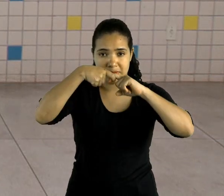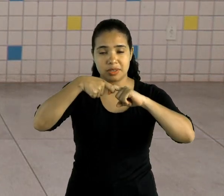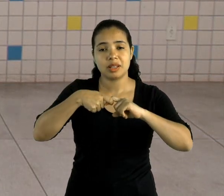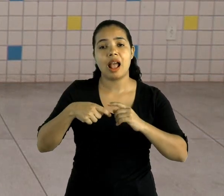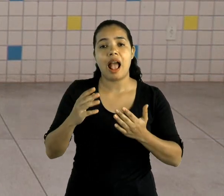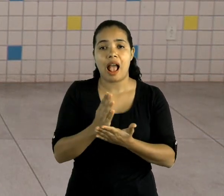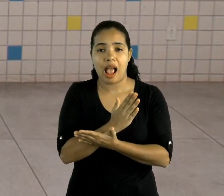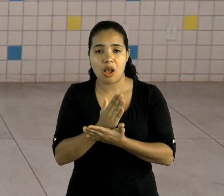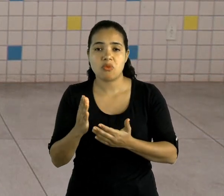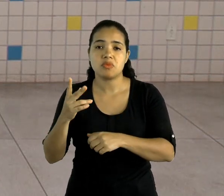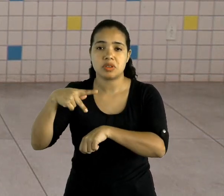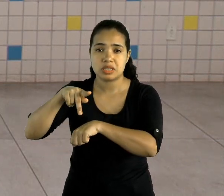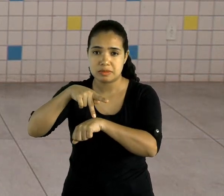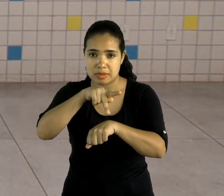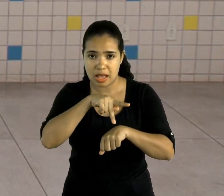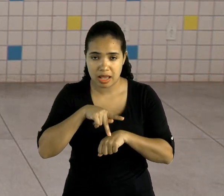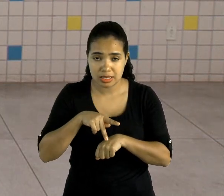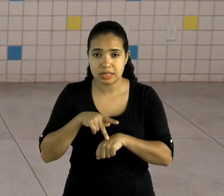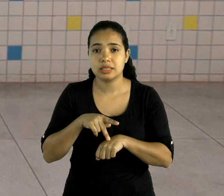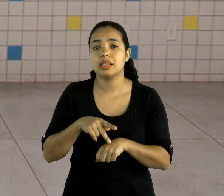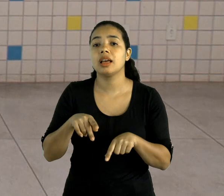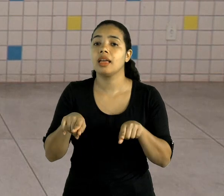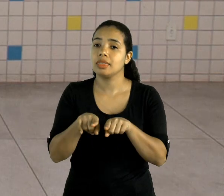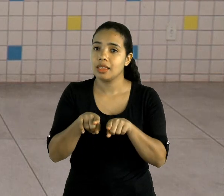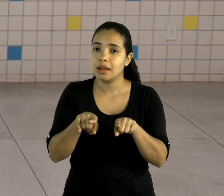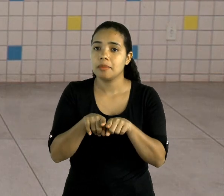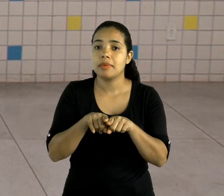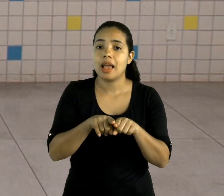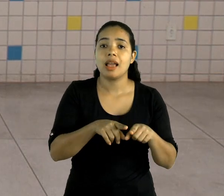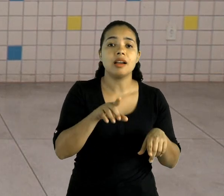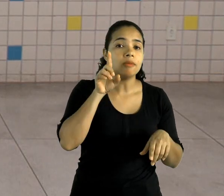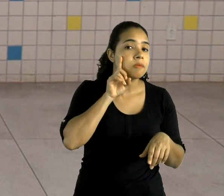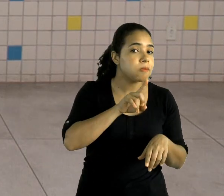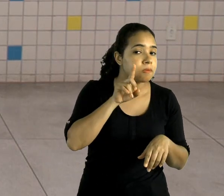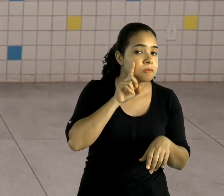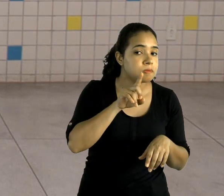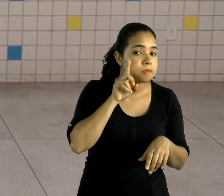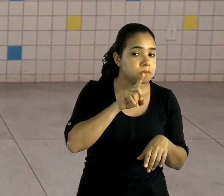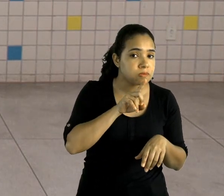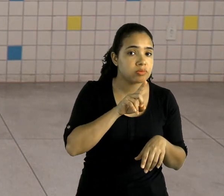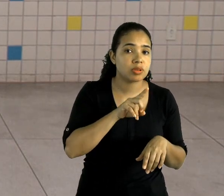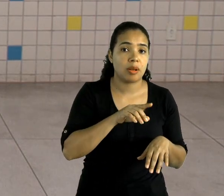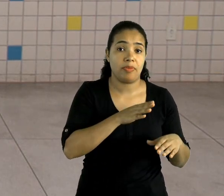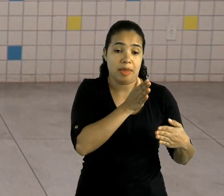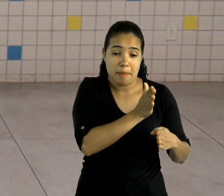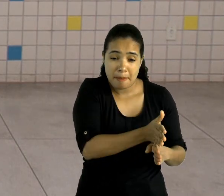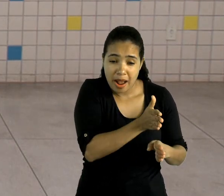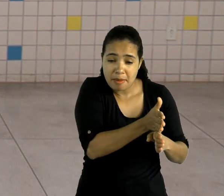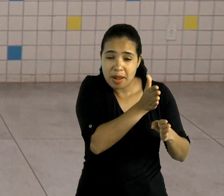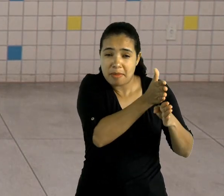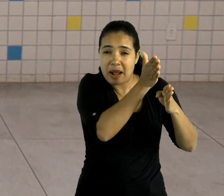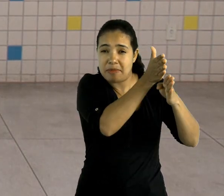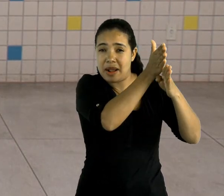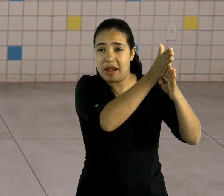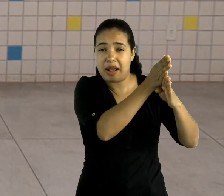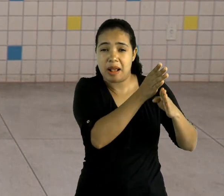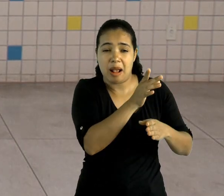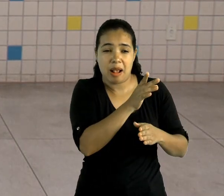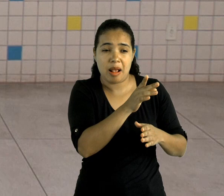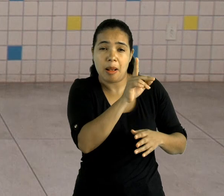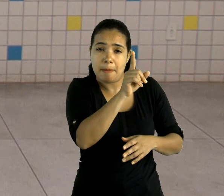países específicos. Em contrapartida aos Estados Unidos, que está cada vez criando mais leis para proibir